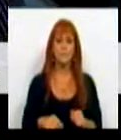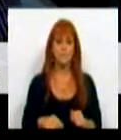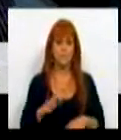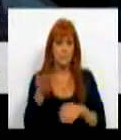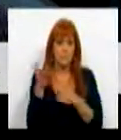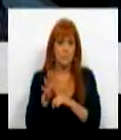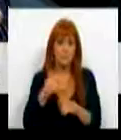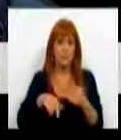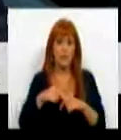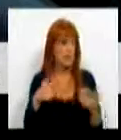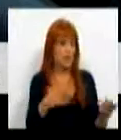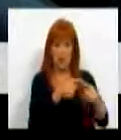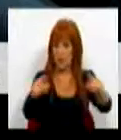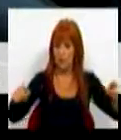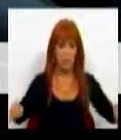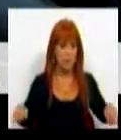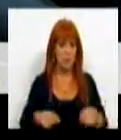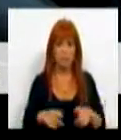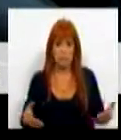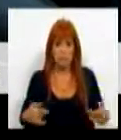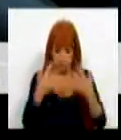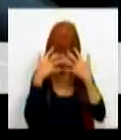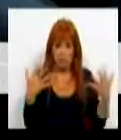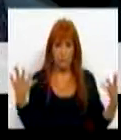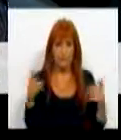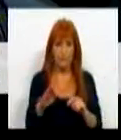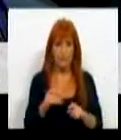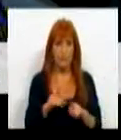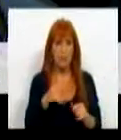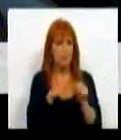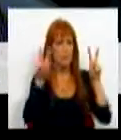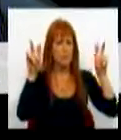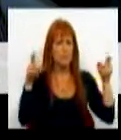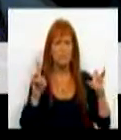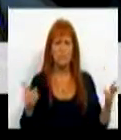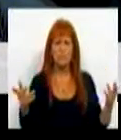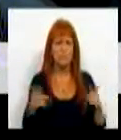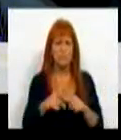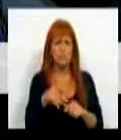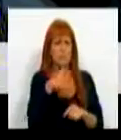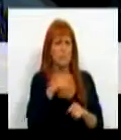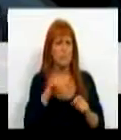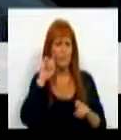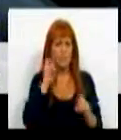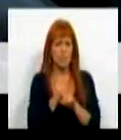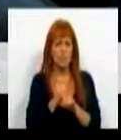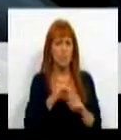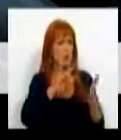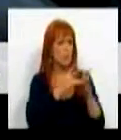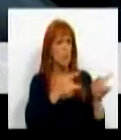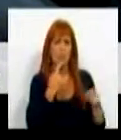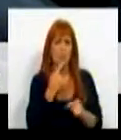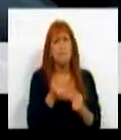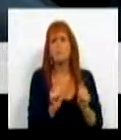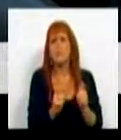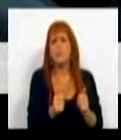Por exemplo, nós todos aqui na sala ficamos surpreendidos com a sua expressão de que a supervisão no Brasil é